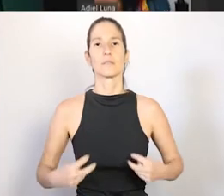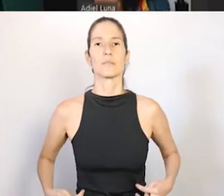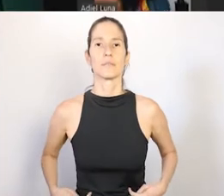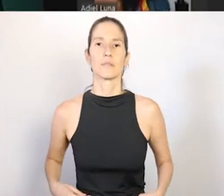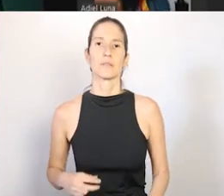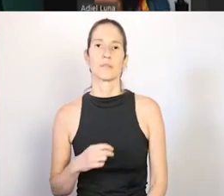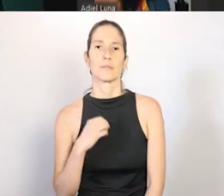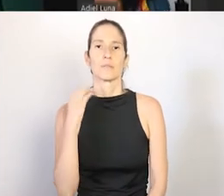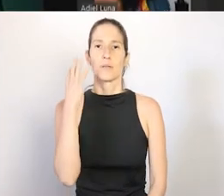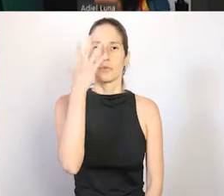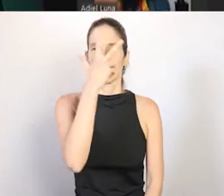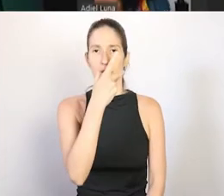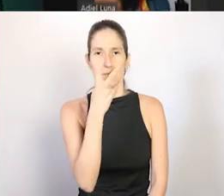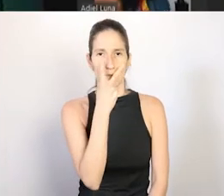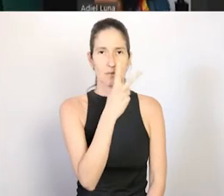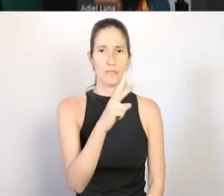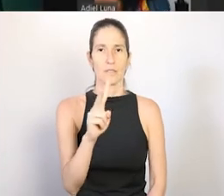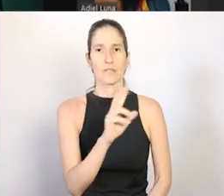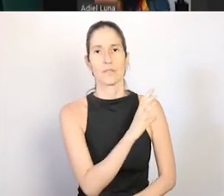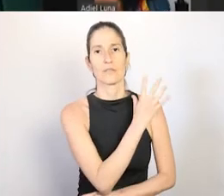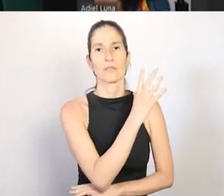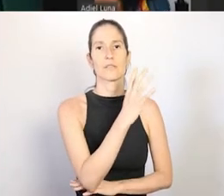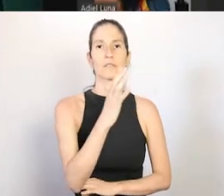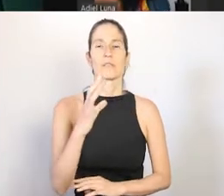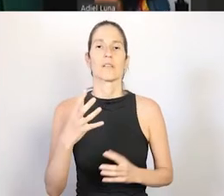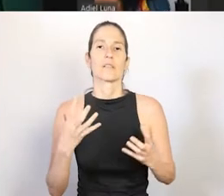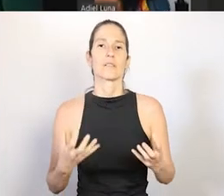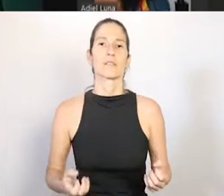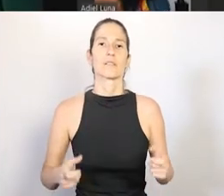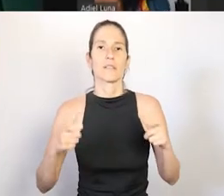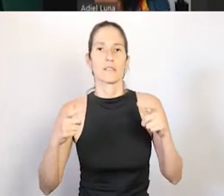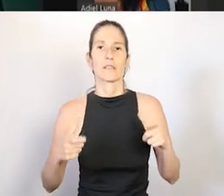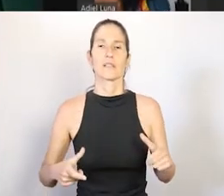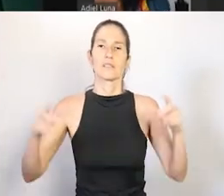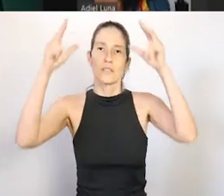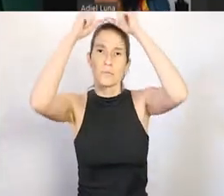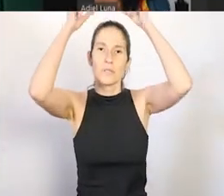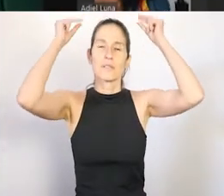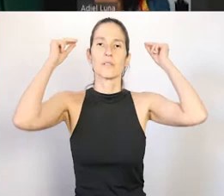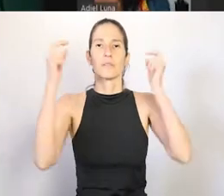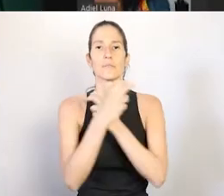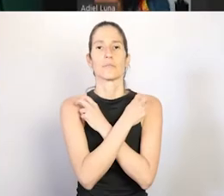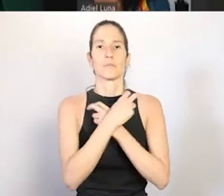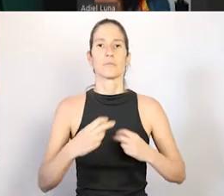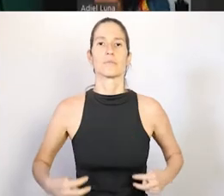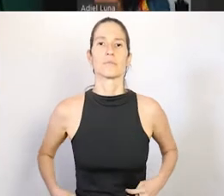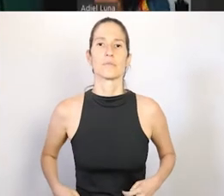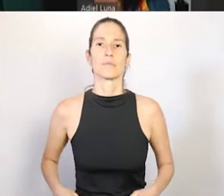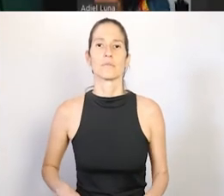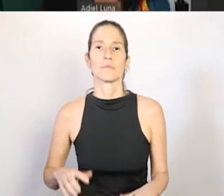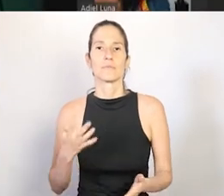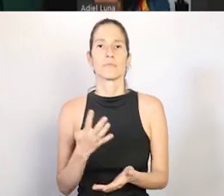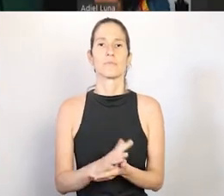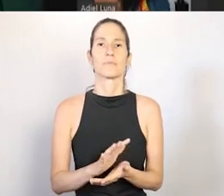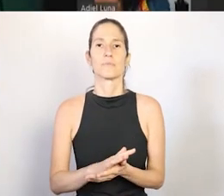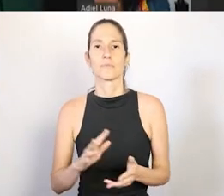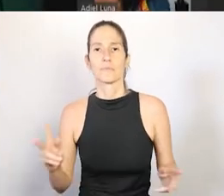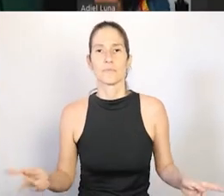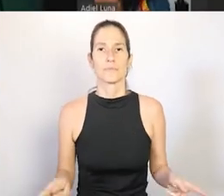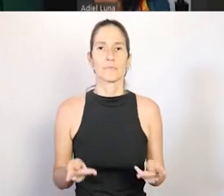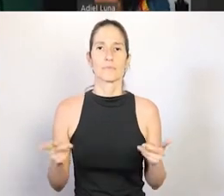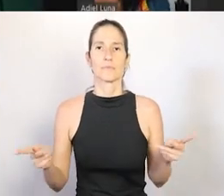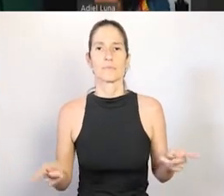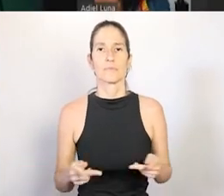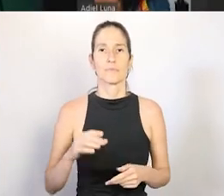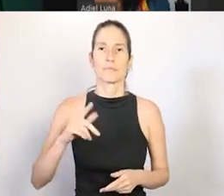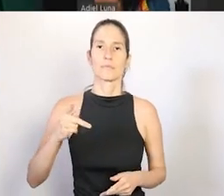Lampião. Como é bonito ver o sertão da terra, sempre que é terra. Com samba louco que leva